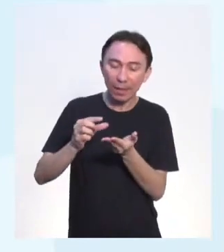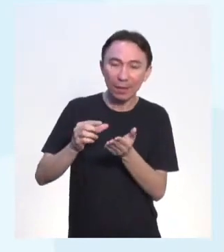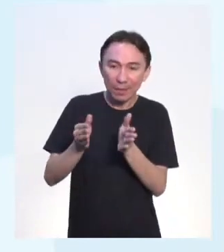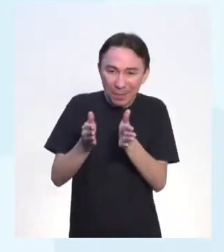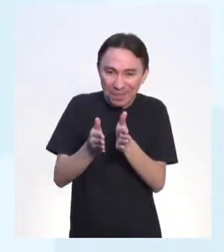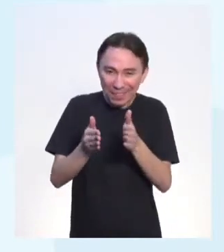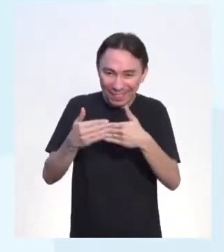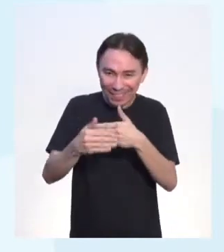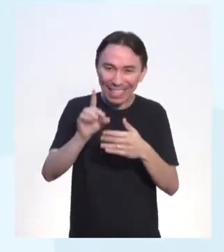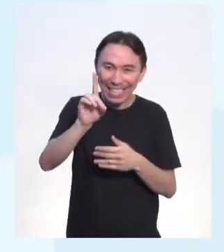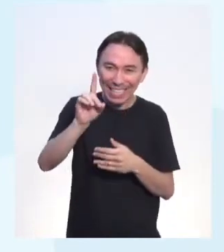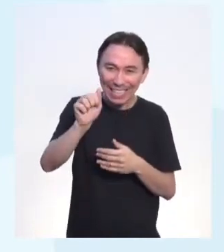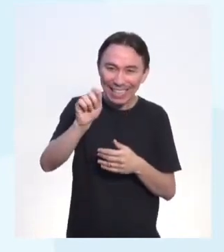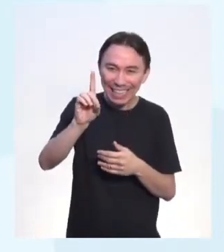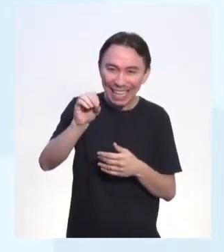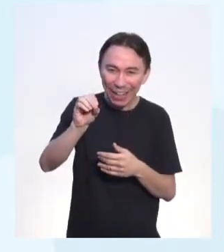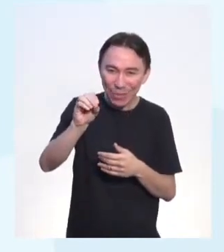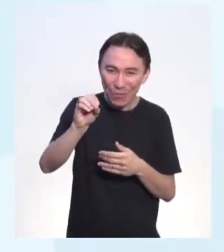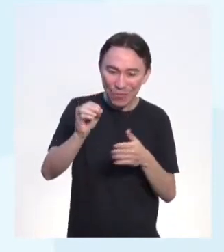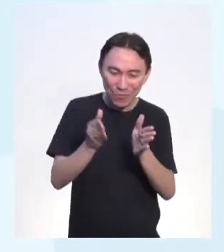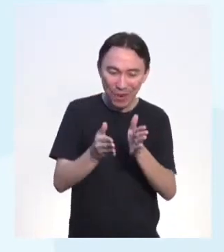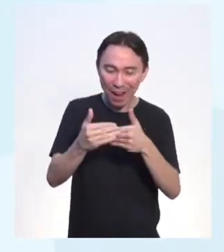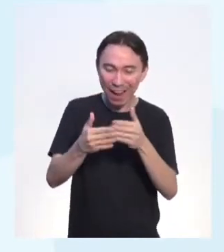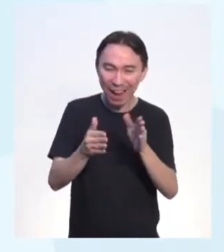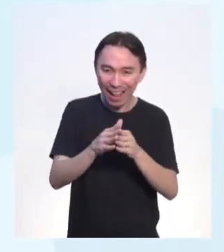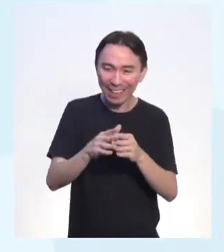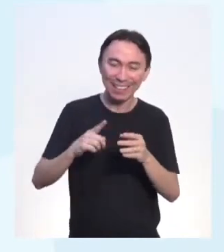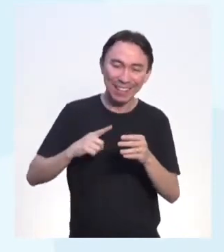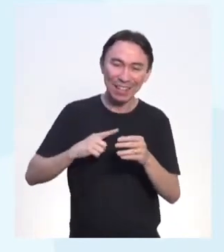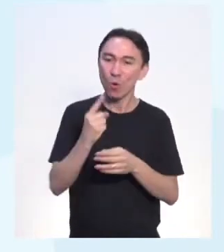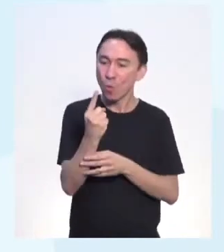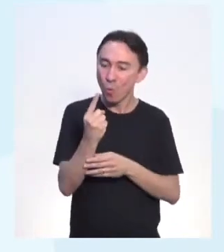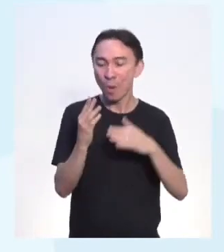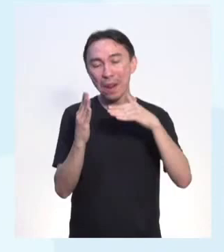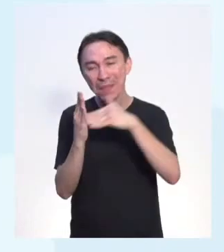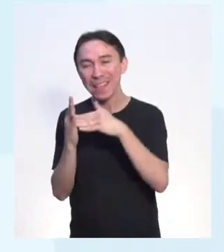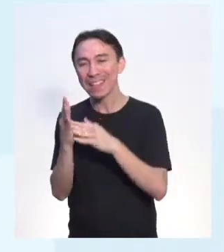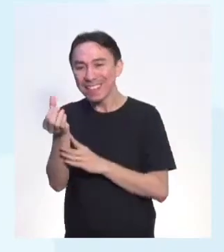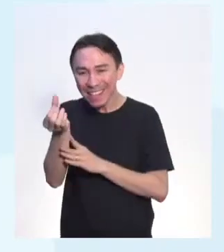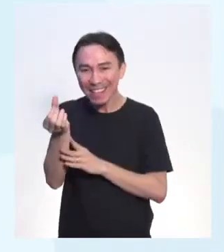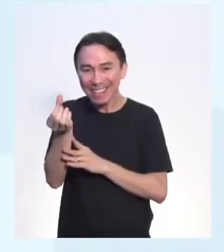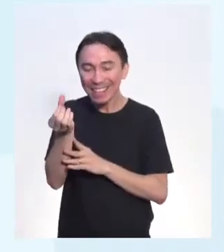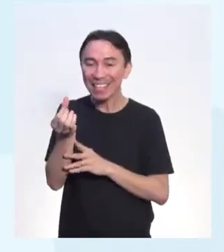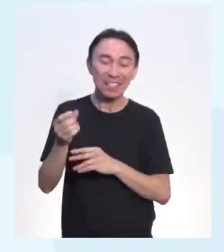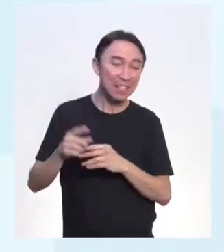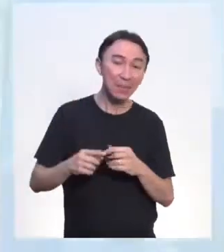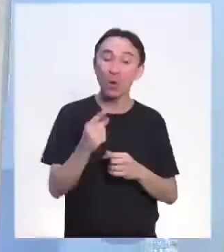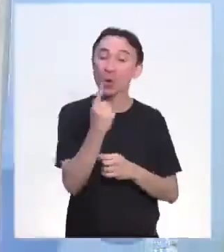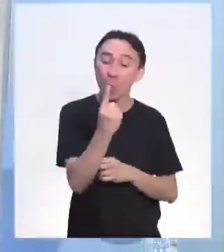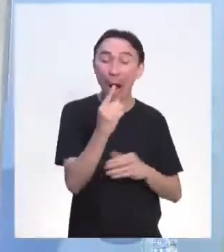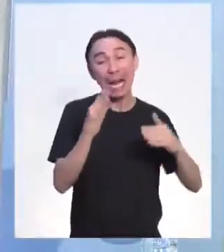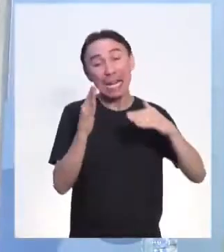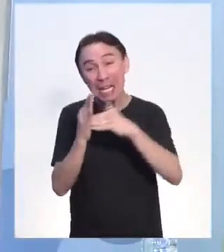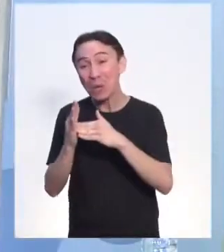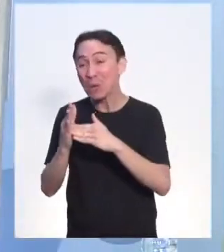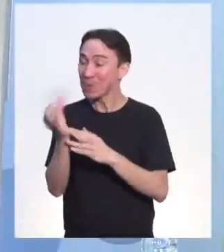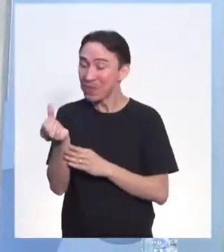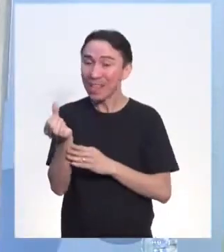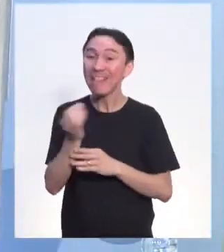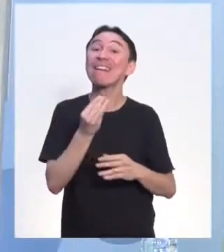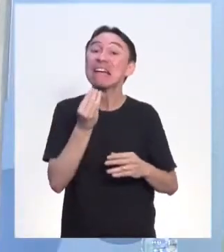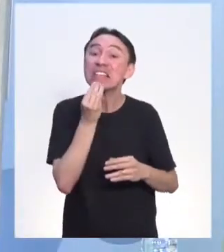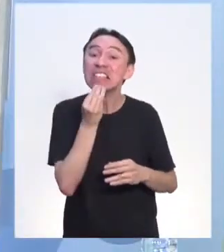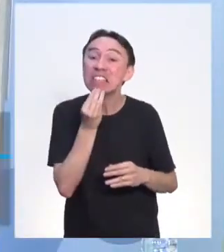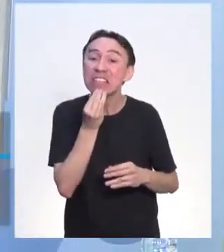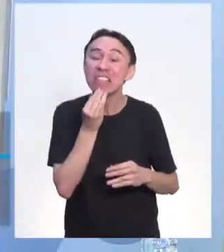aquelas pontinhas, né, aquelas bolinhas representando o número 1 até o número 6, mas as chances de cair do número 1 até o número 6 é a